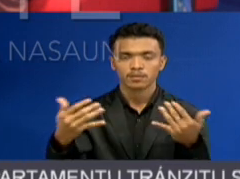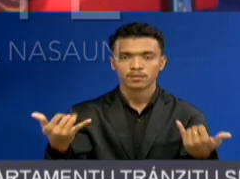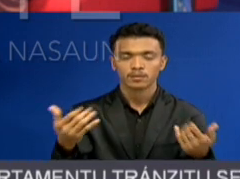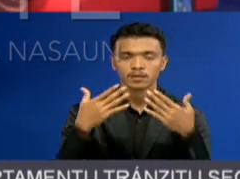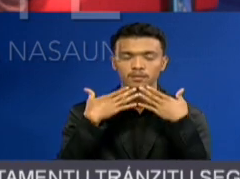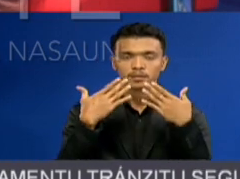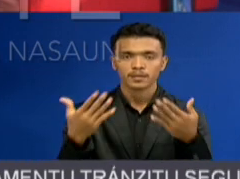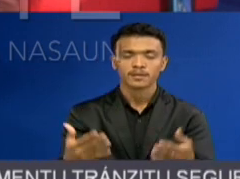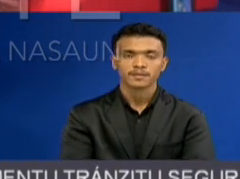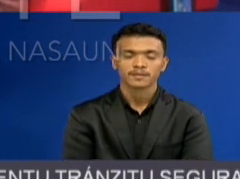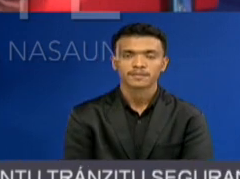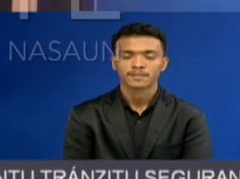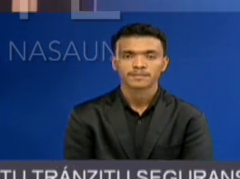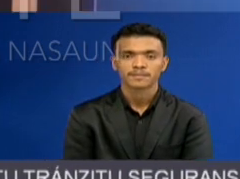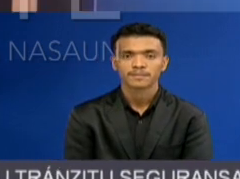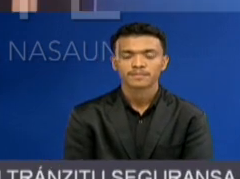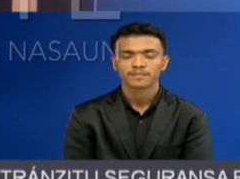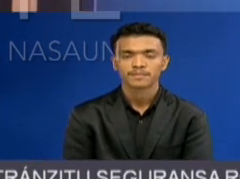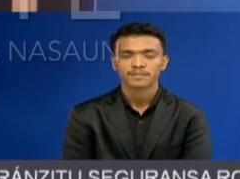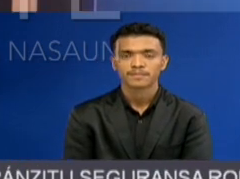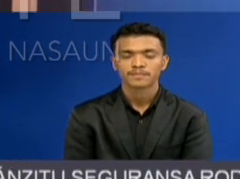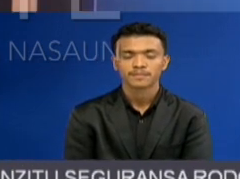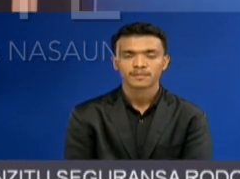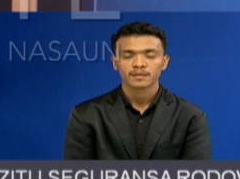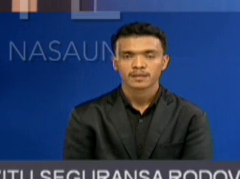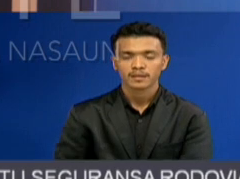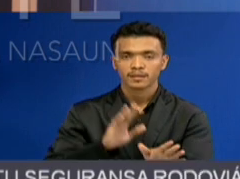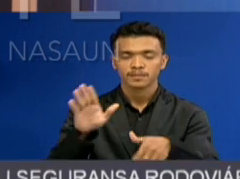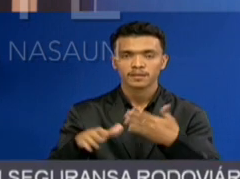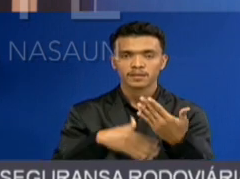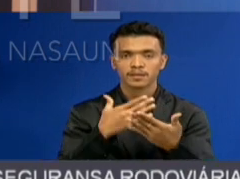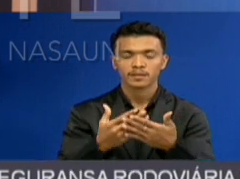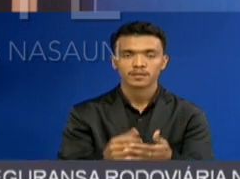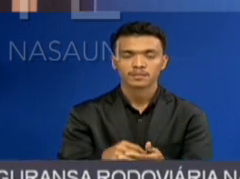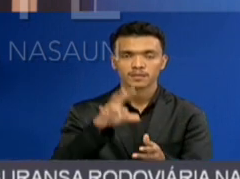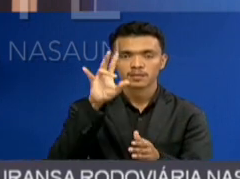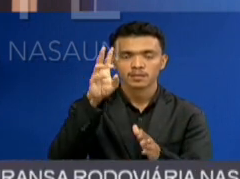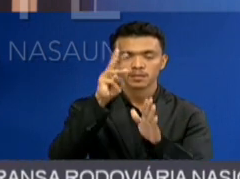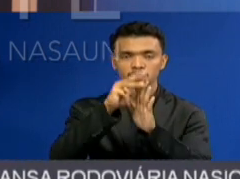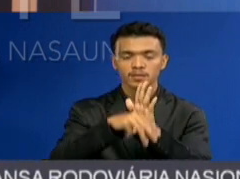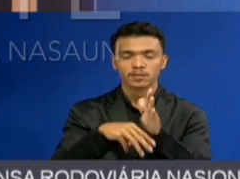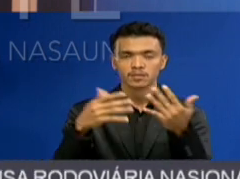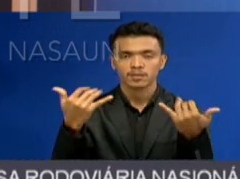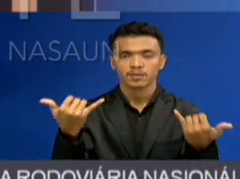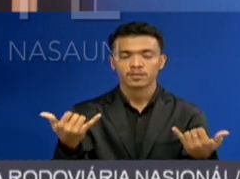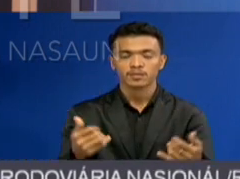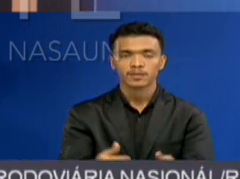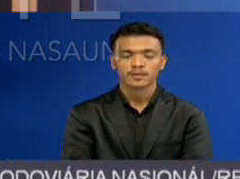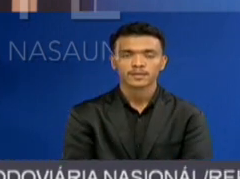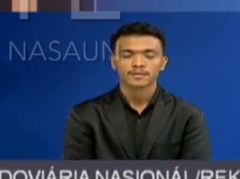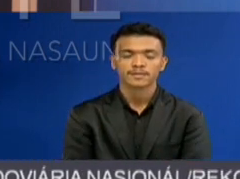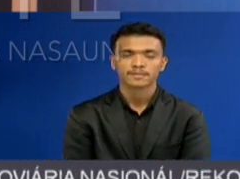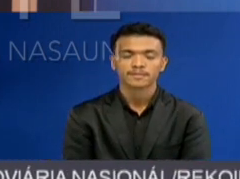Detano, obrigado, Barak. Obrigado, Barak. Ouvintes no telespectadores, irão marcar o segmento 7 minutos da edição 1. Filecas, o